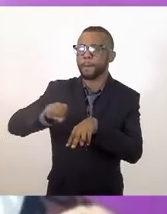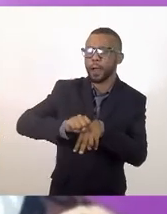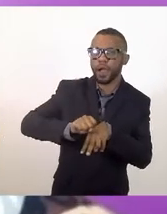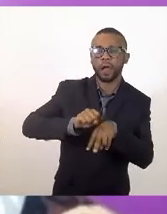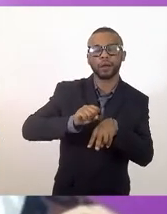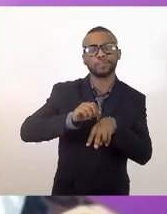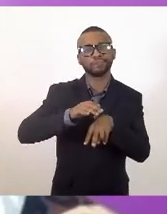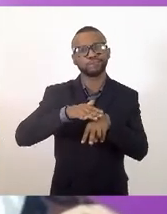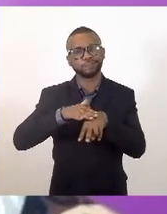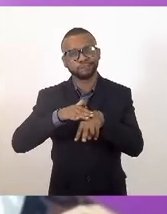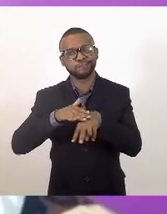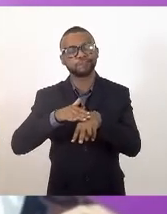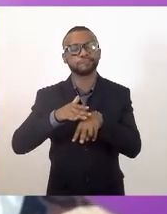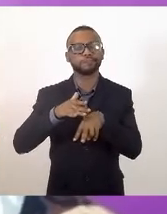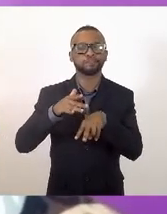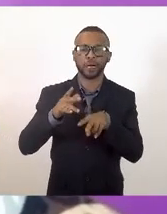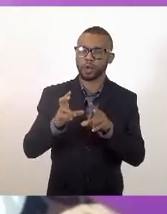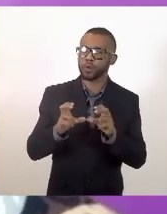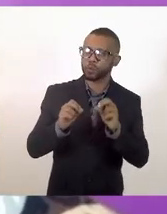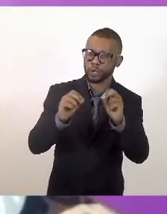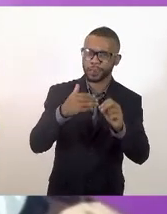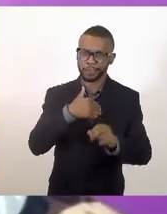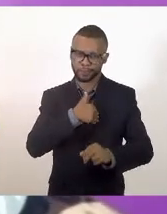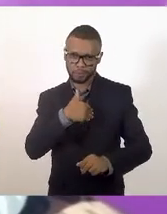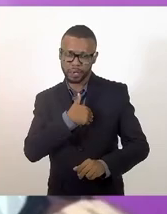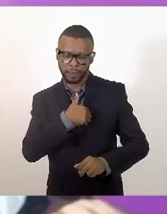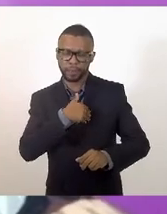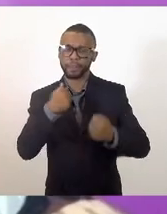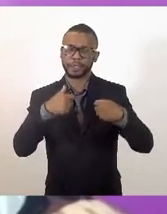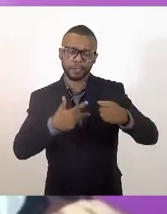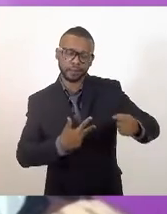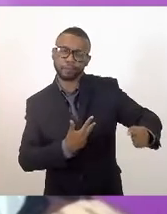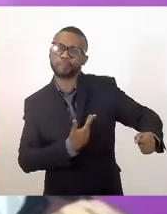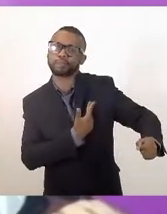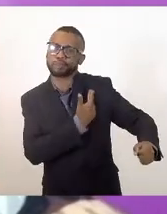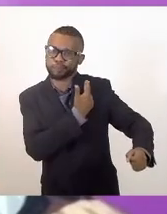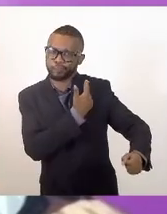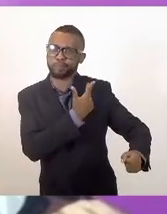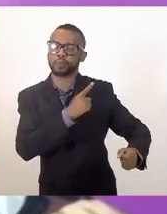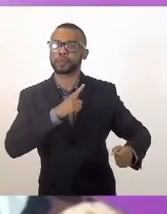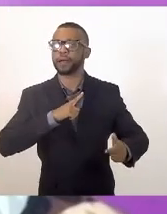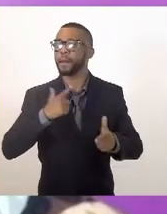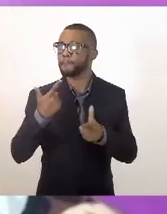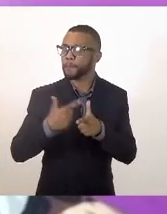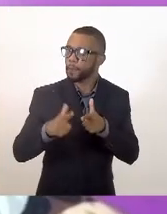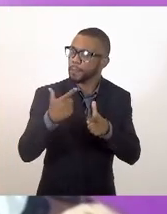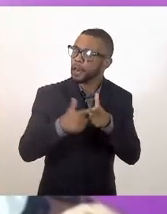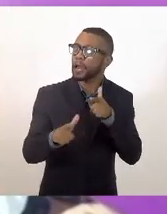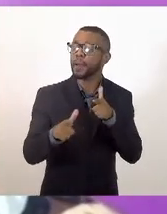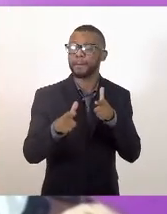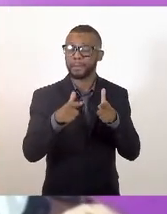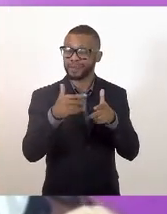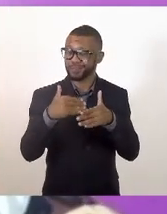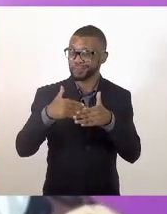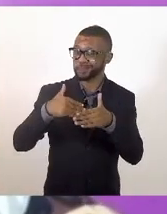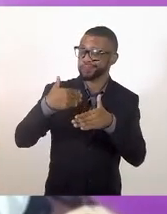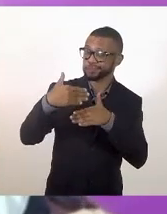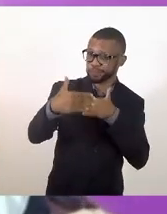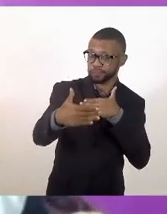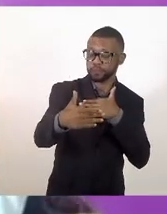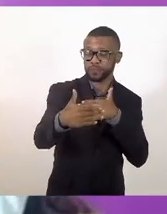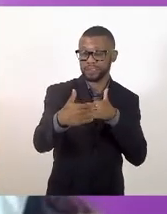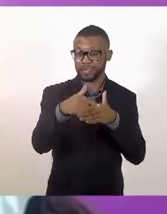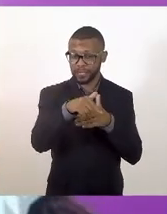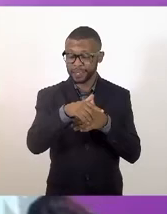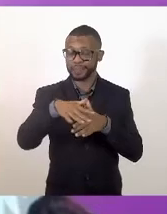precisam fazer a mastectomia, né? Que ficam com sequelas, e essas sequelas só melhoram realmente